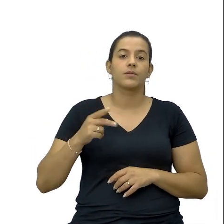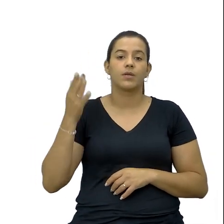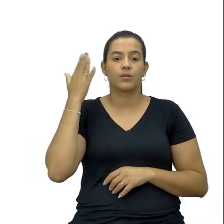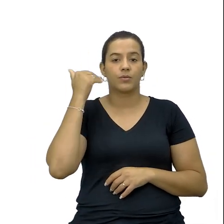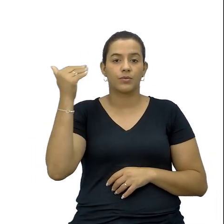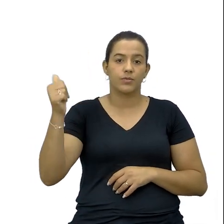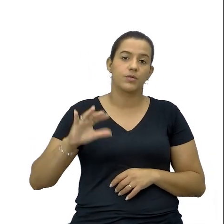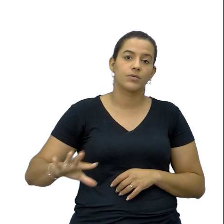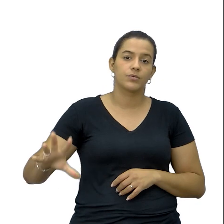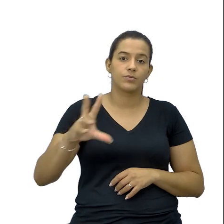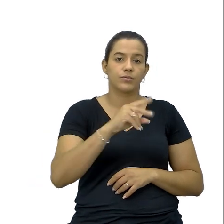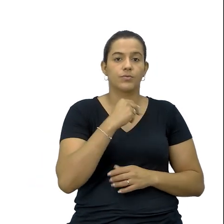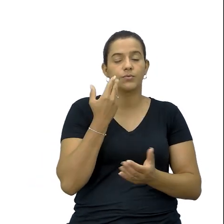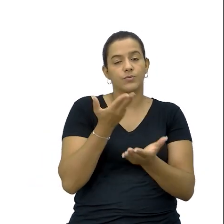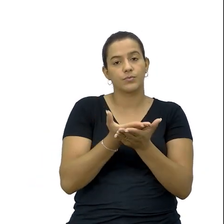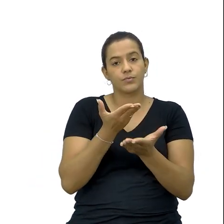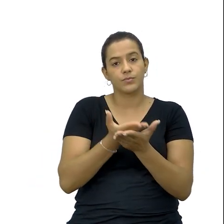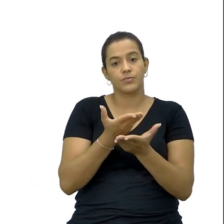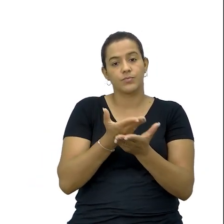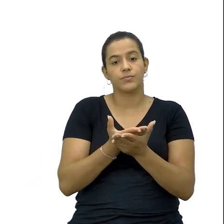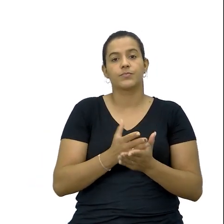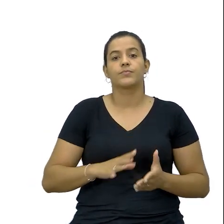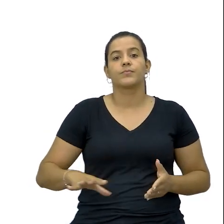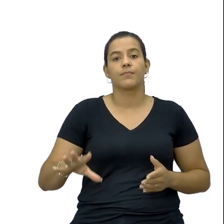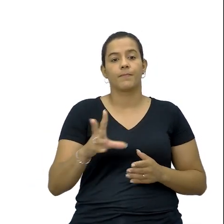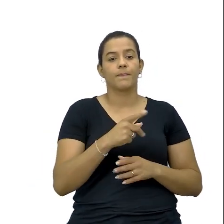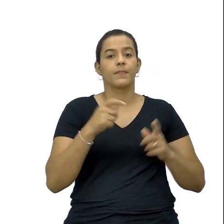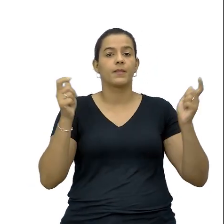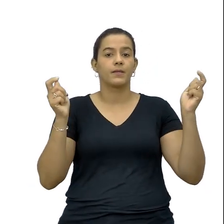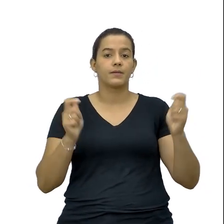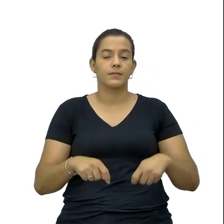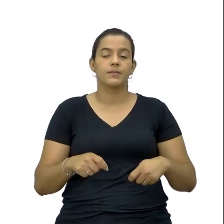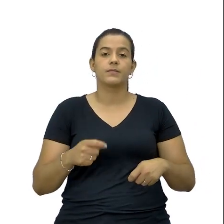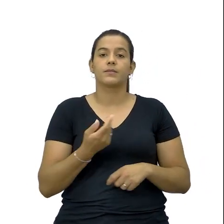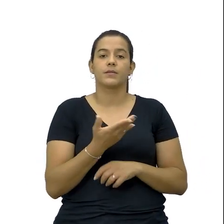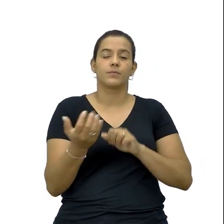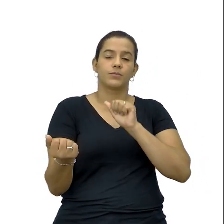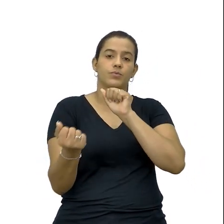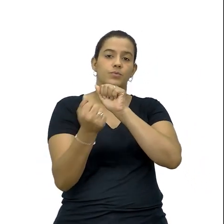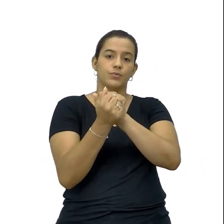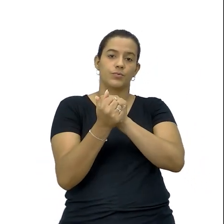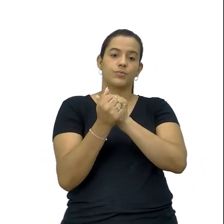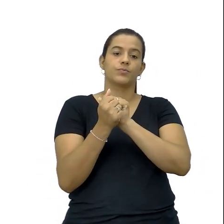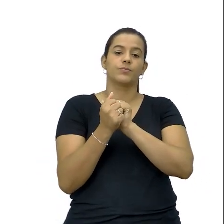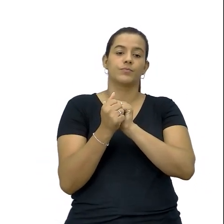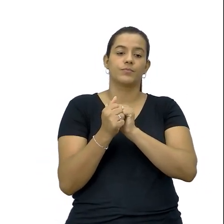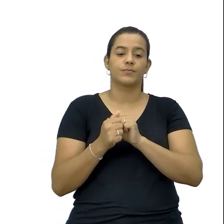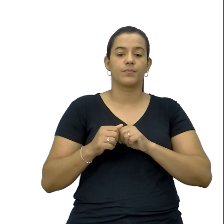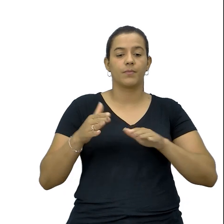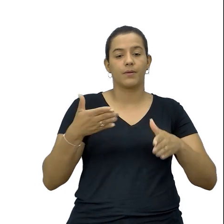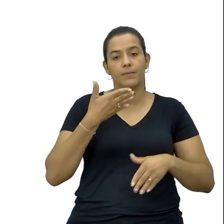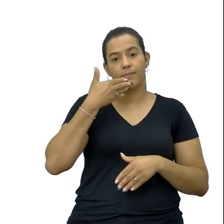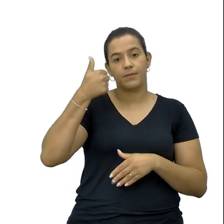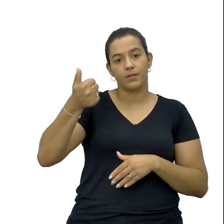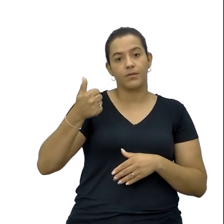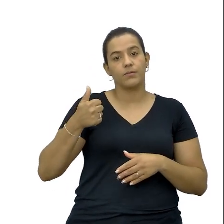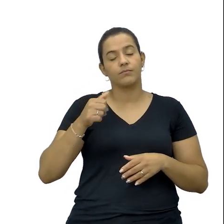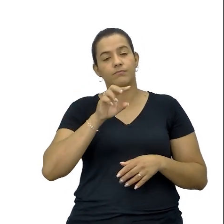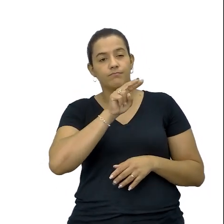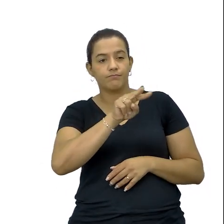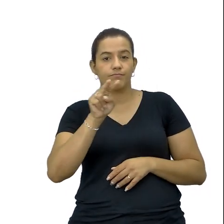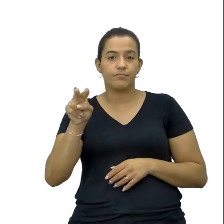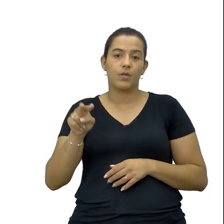nossos estudantes, né, que a gente esteja sempre juntos, né, para olhar para